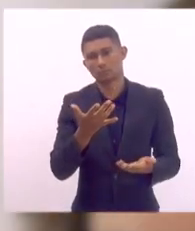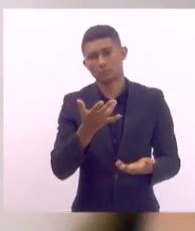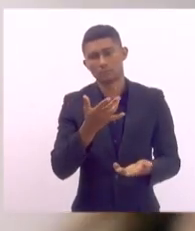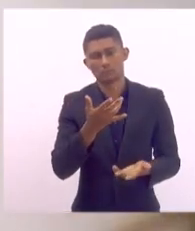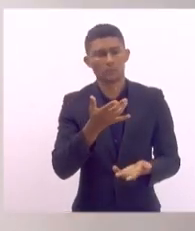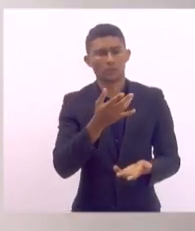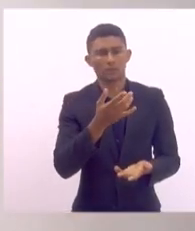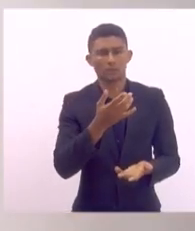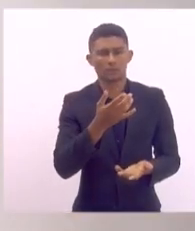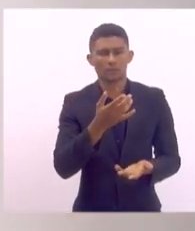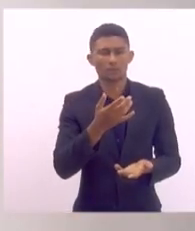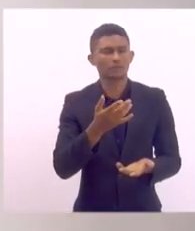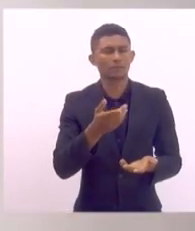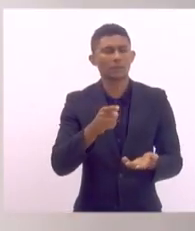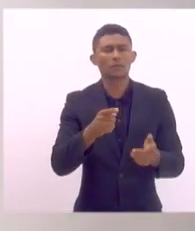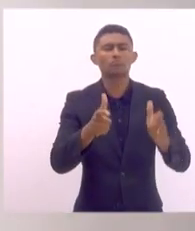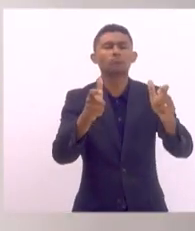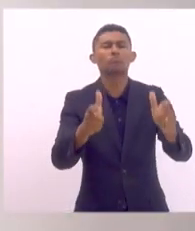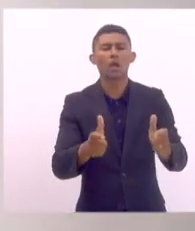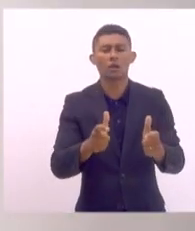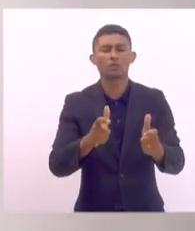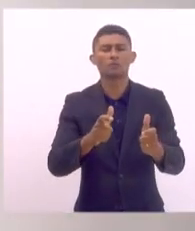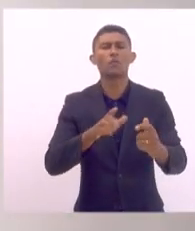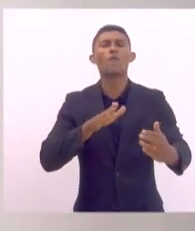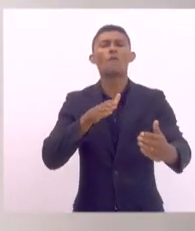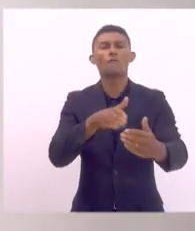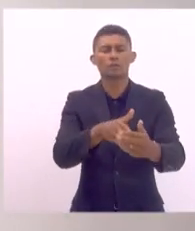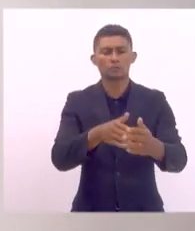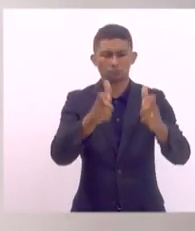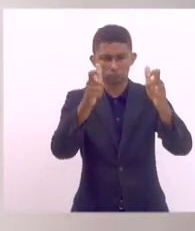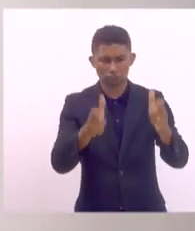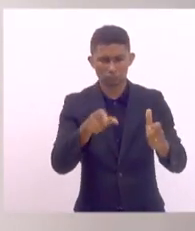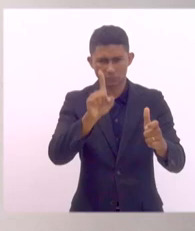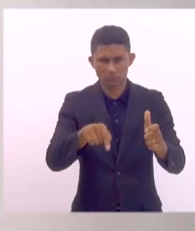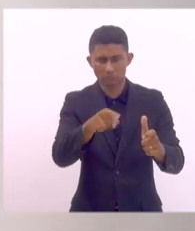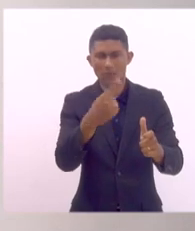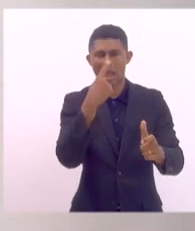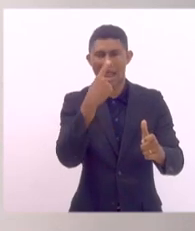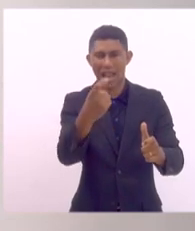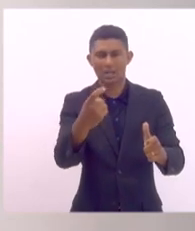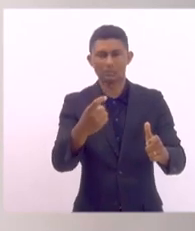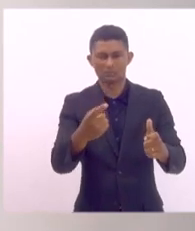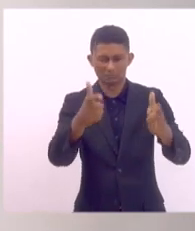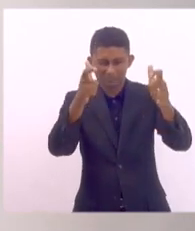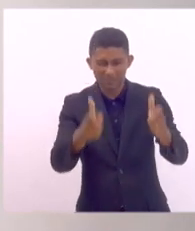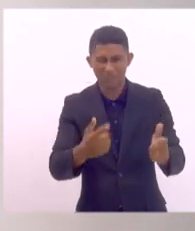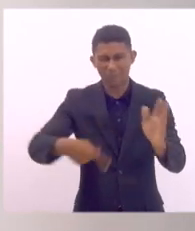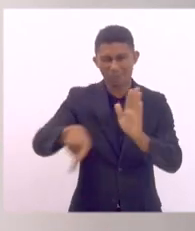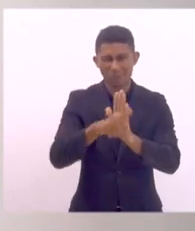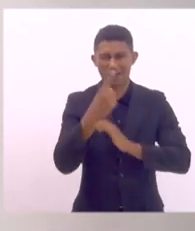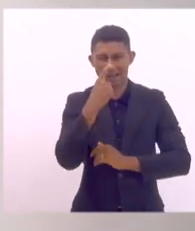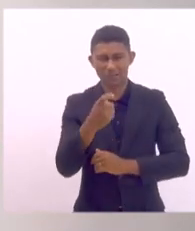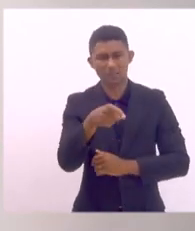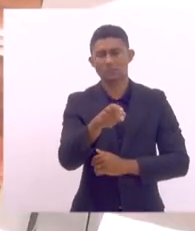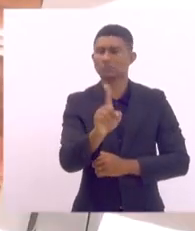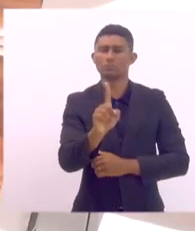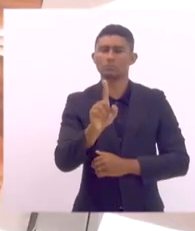é destino final, não significa que você vai ter que botar no aterro sanitário. Entendeu? Não é assim. É mal o que diz o texto da